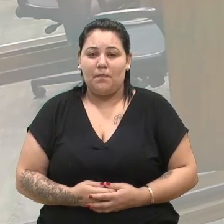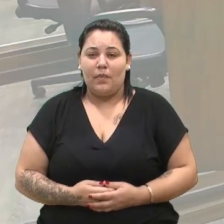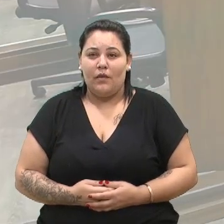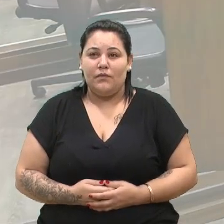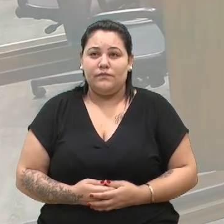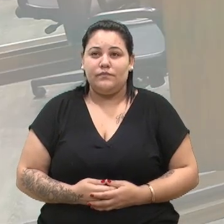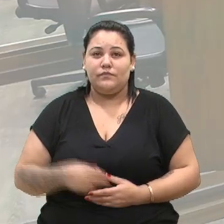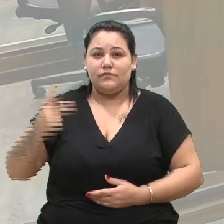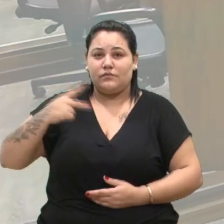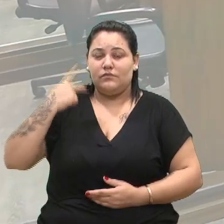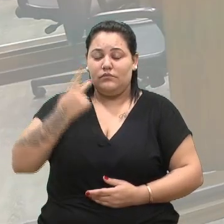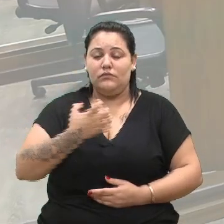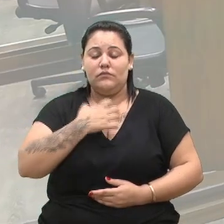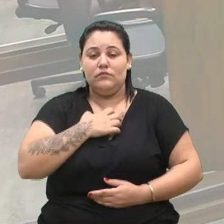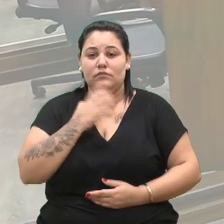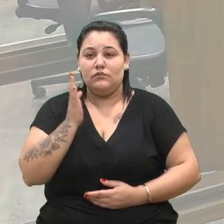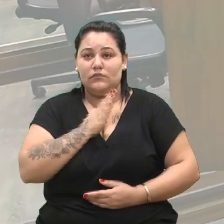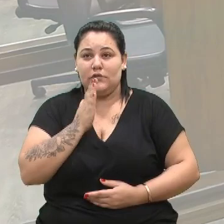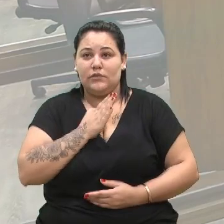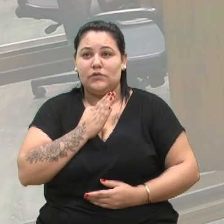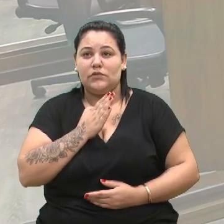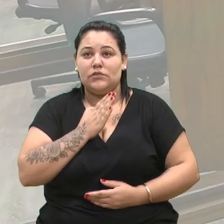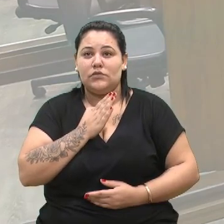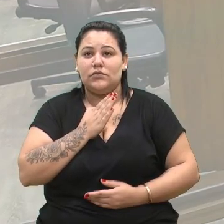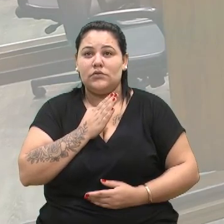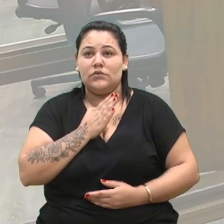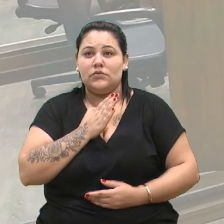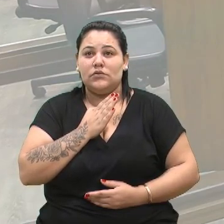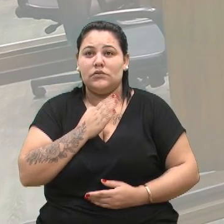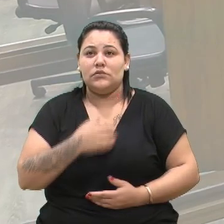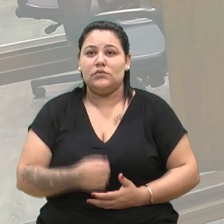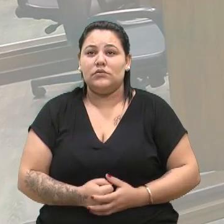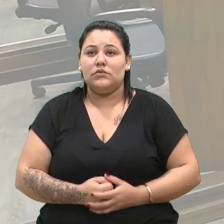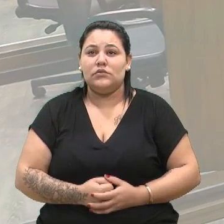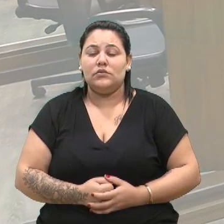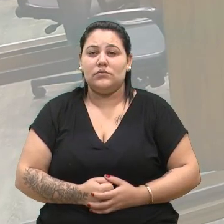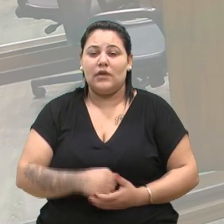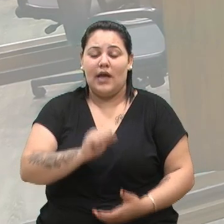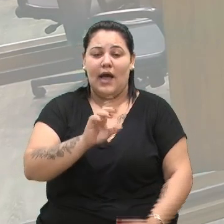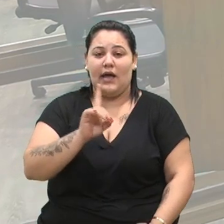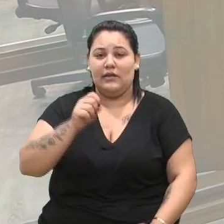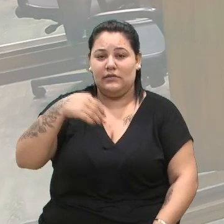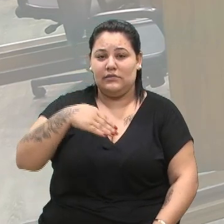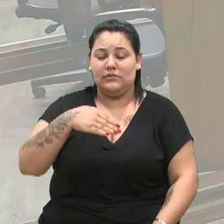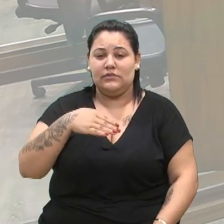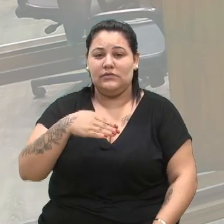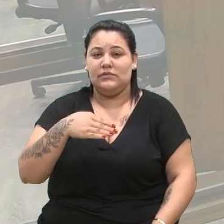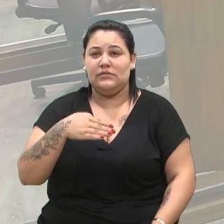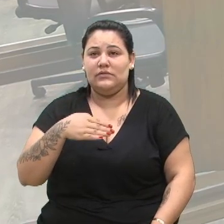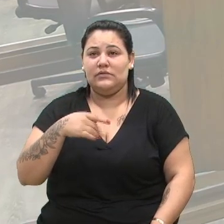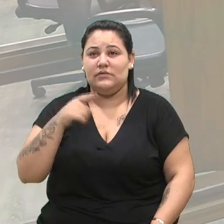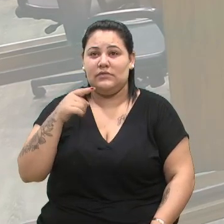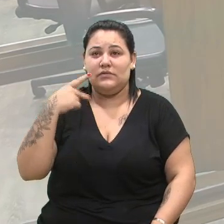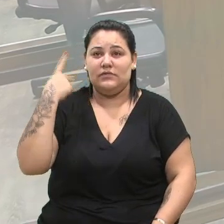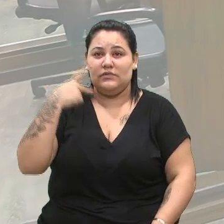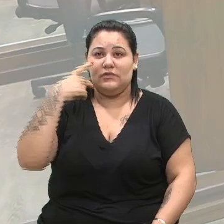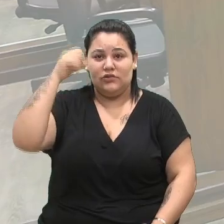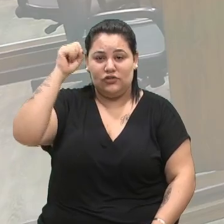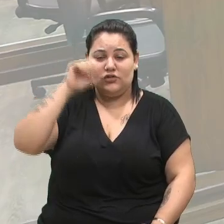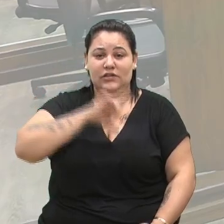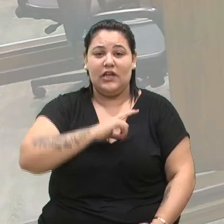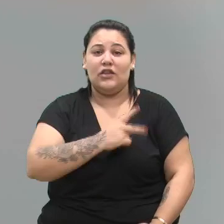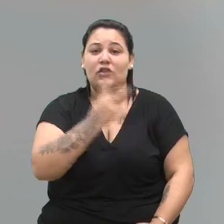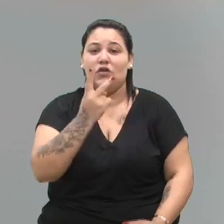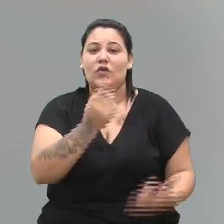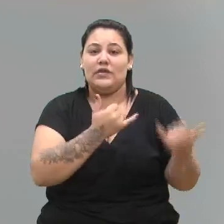forma rápida, para nós... Rapidamente, vereador Xuxa, apenas para lhe parabenizar, o senhor trouxe 2 exemplos aqui